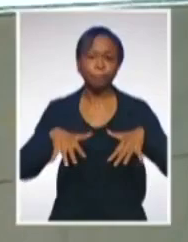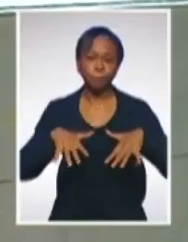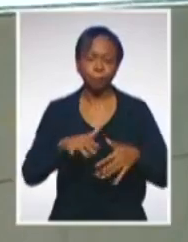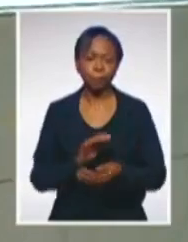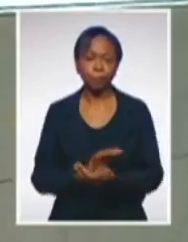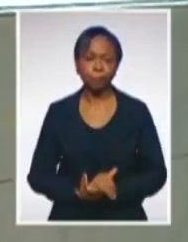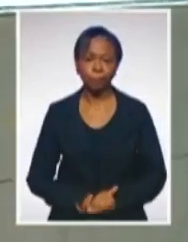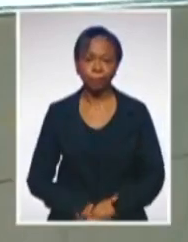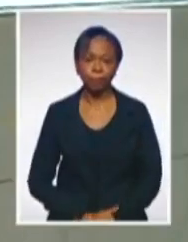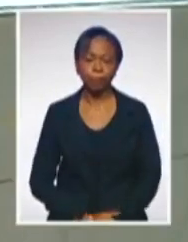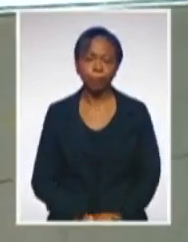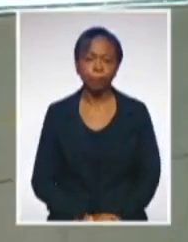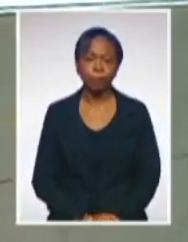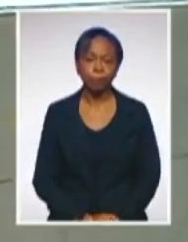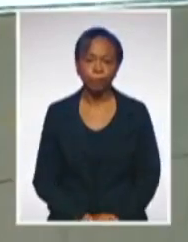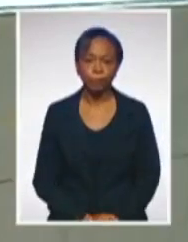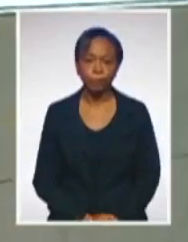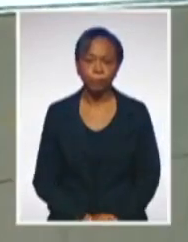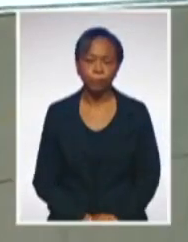acompanhar.